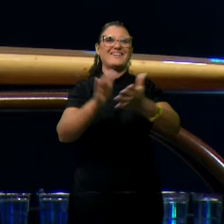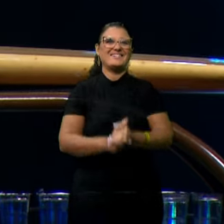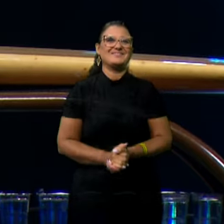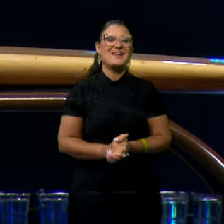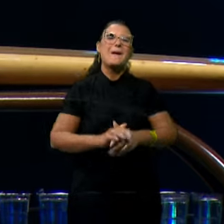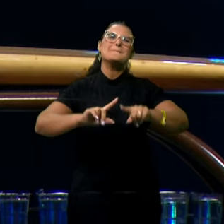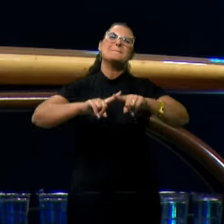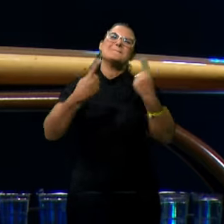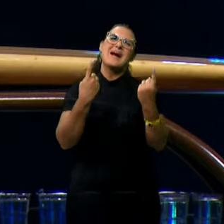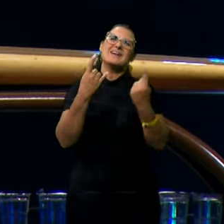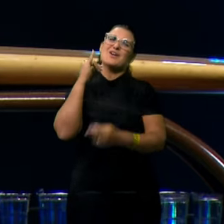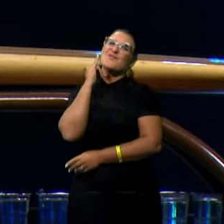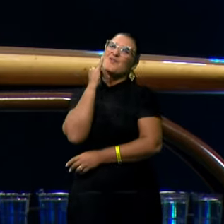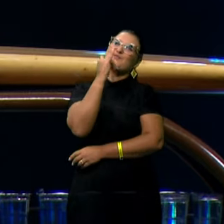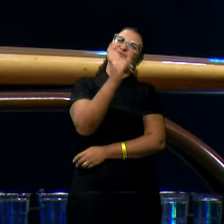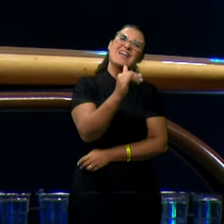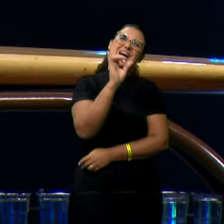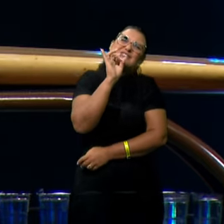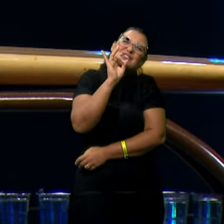amanhã eu como